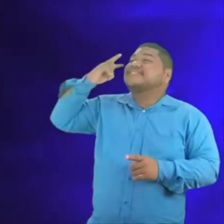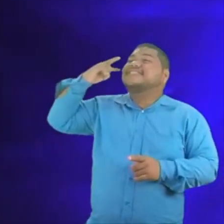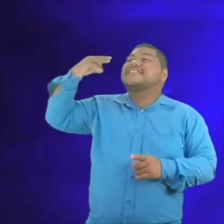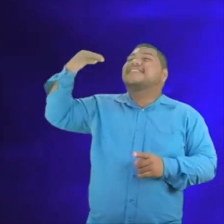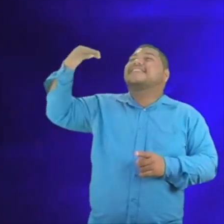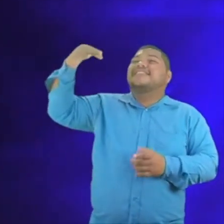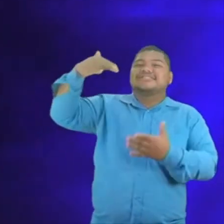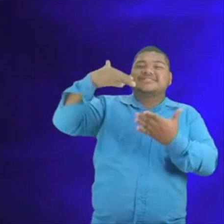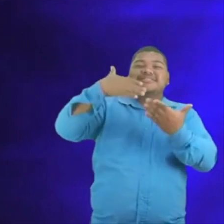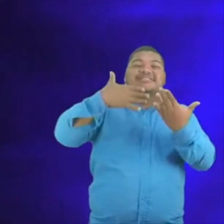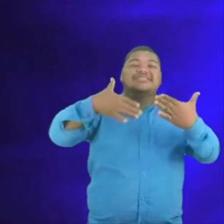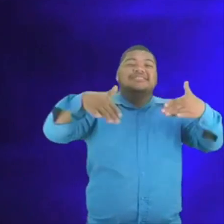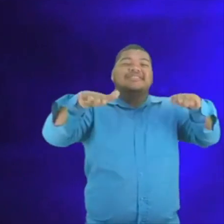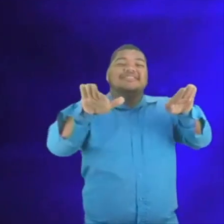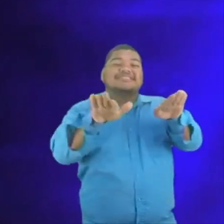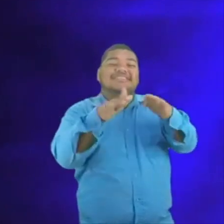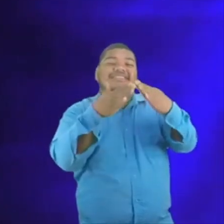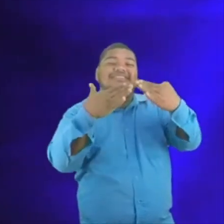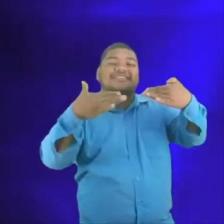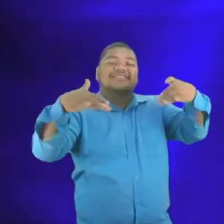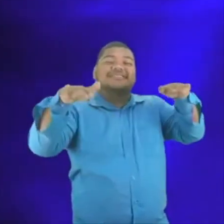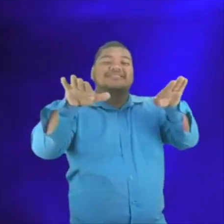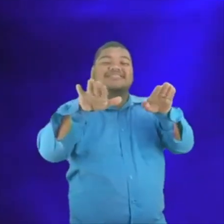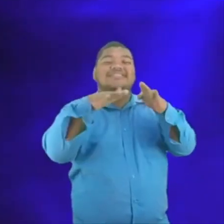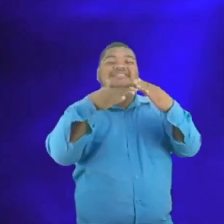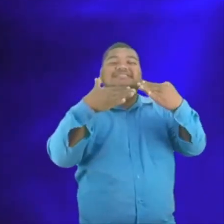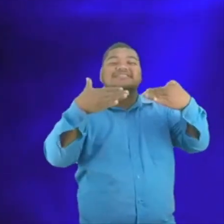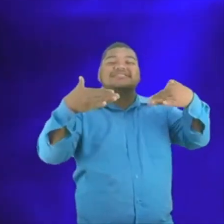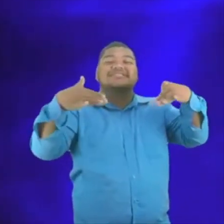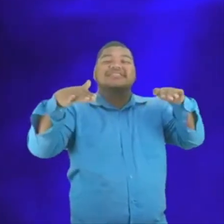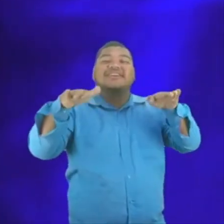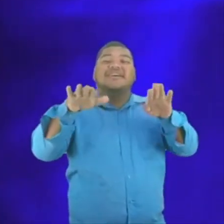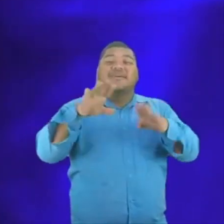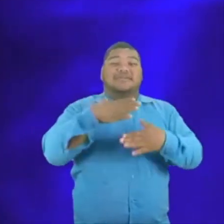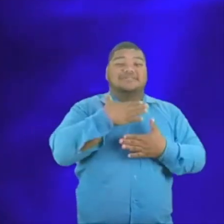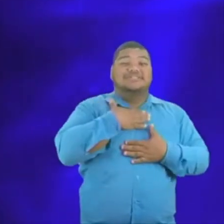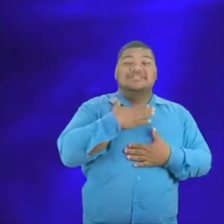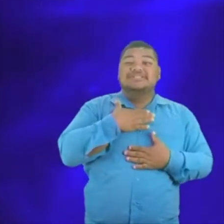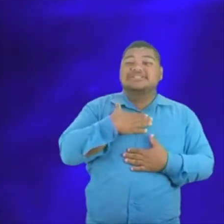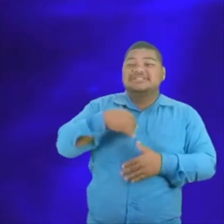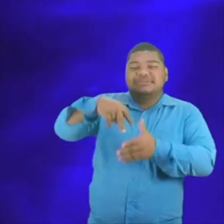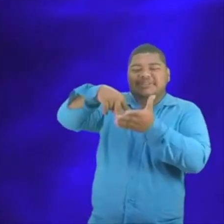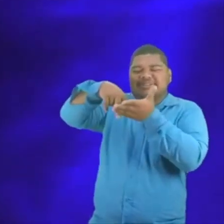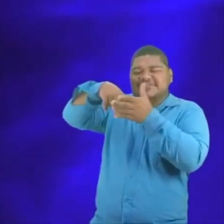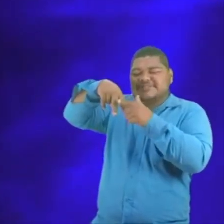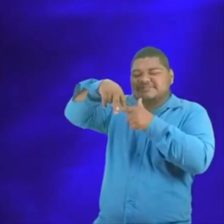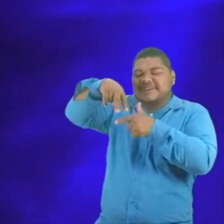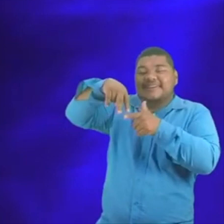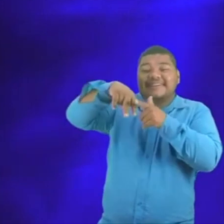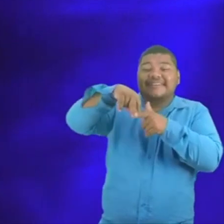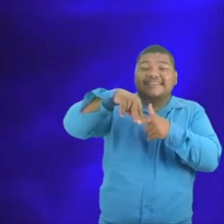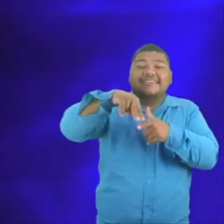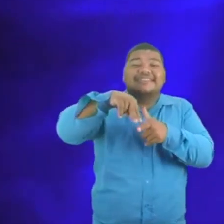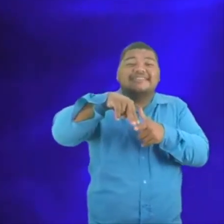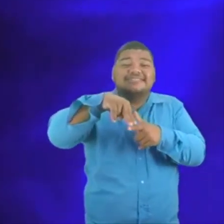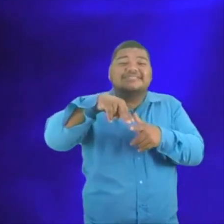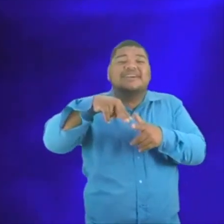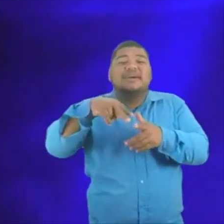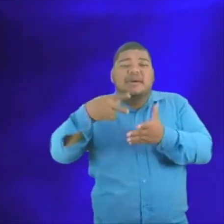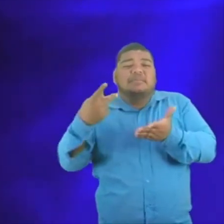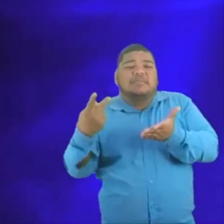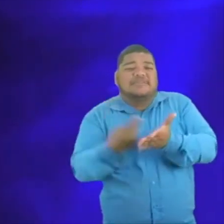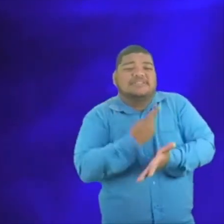Deus me chama sobre as águas. Solte a sua voz. Onde os meus